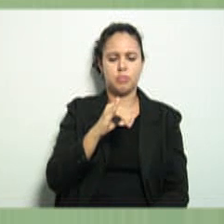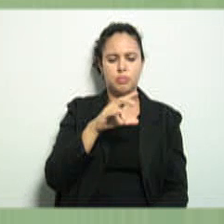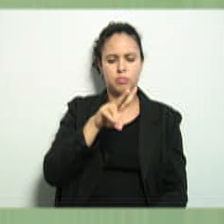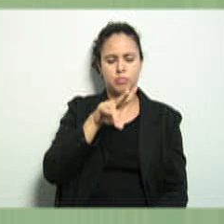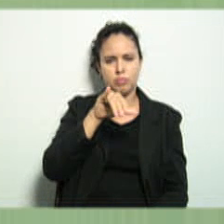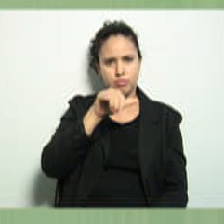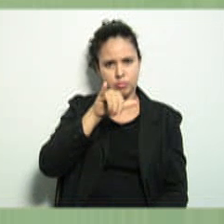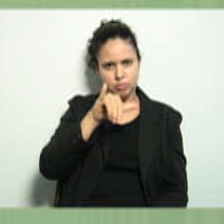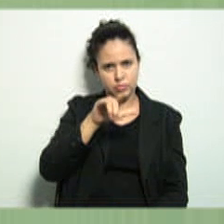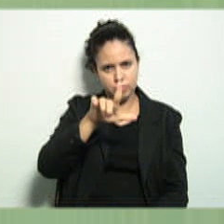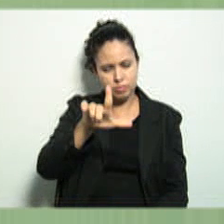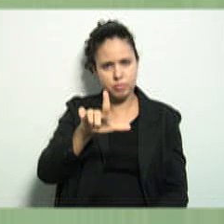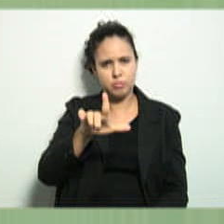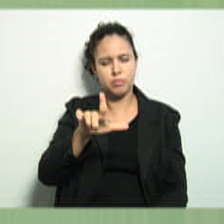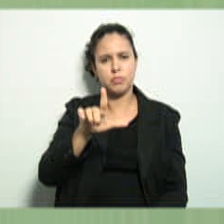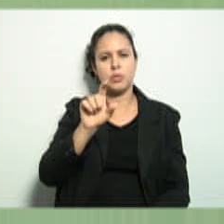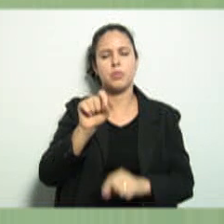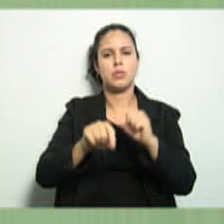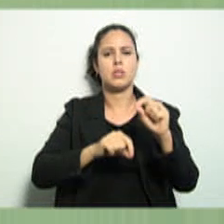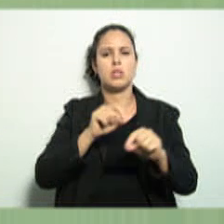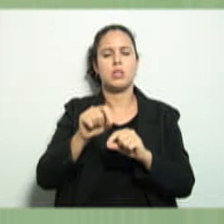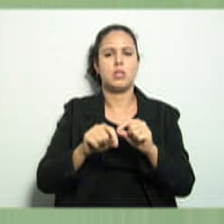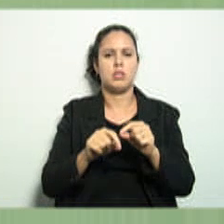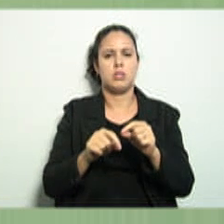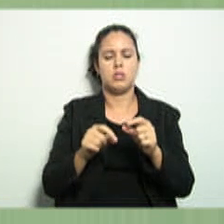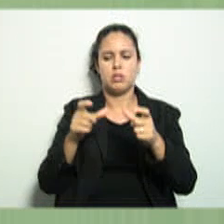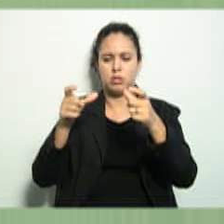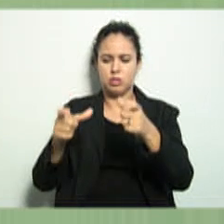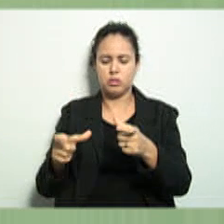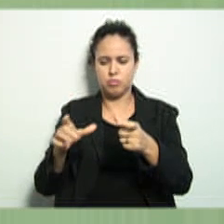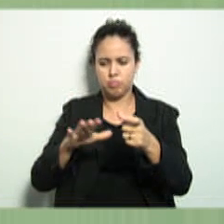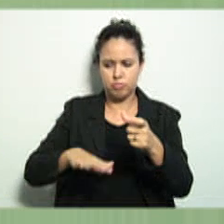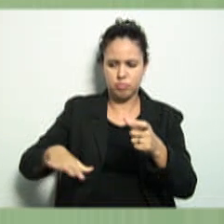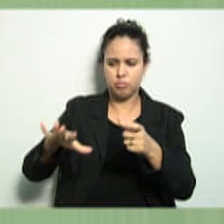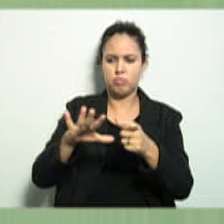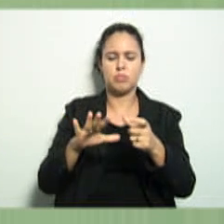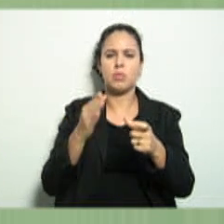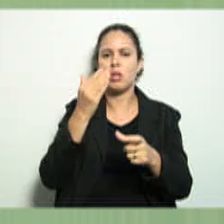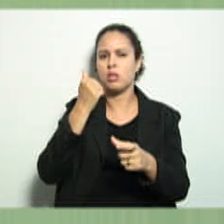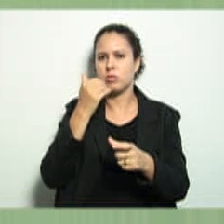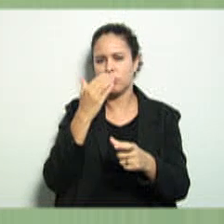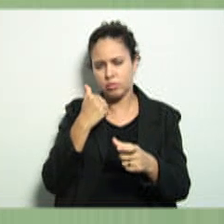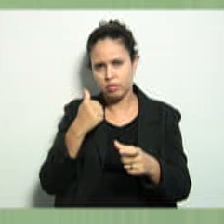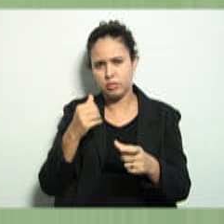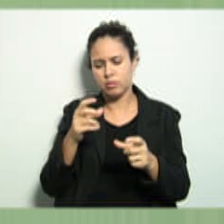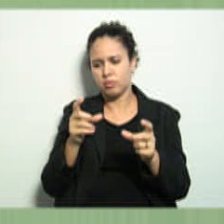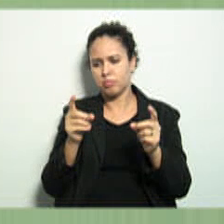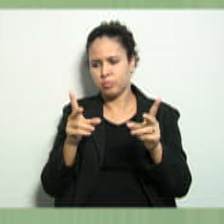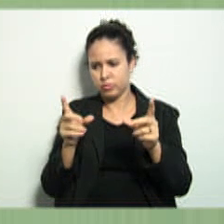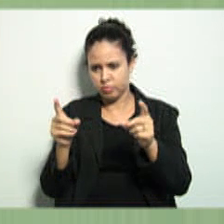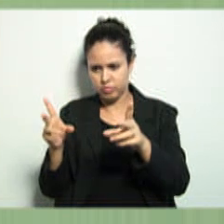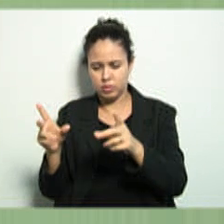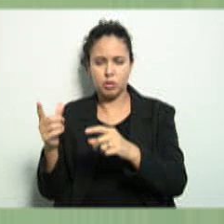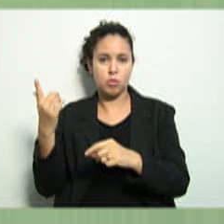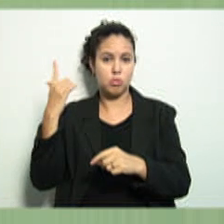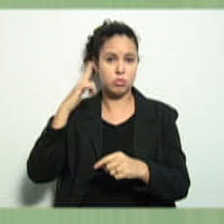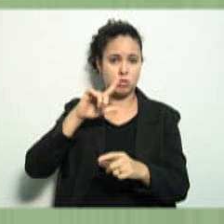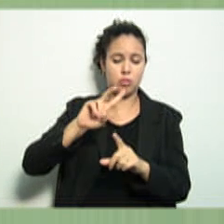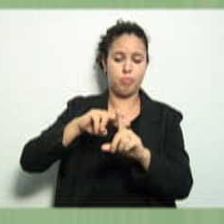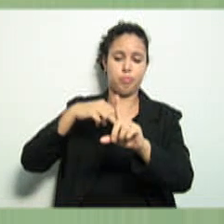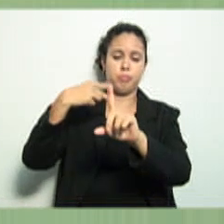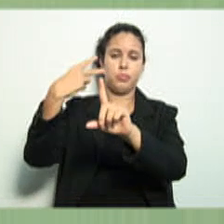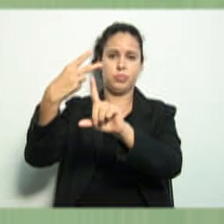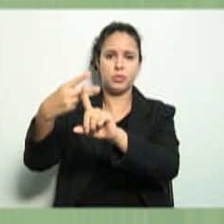Nós temos também na parte de alimentos, beneficiamento de produtos alimentícios, que dá uma lucratividade enorme,